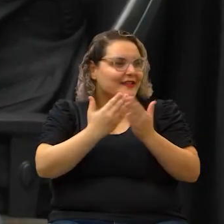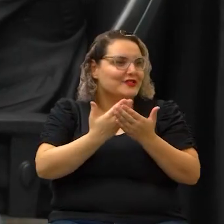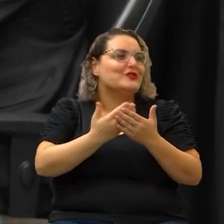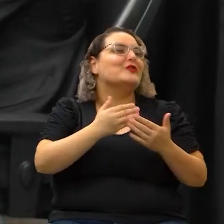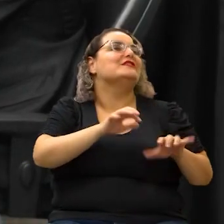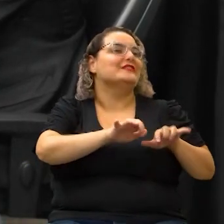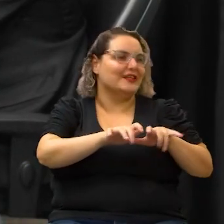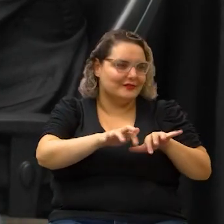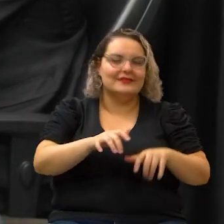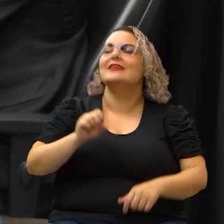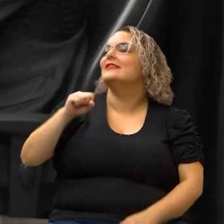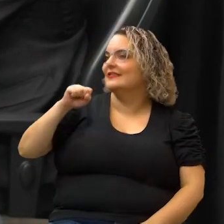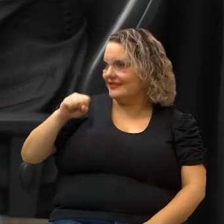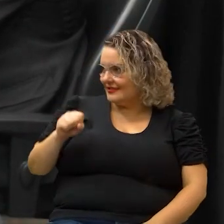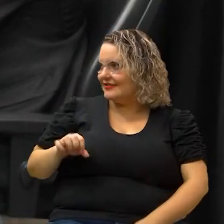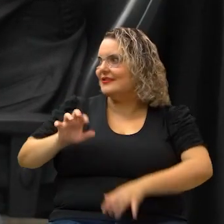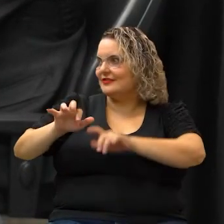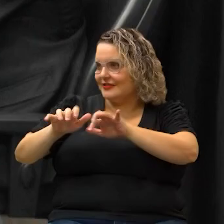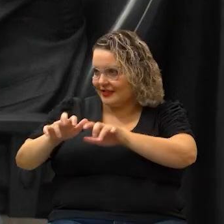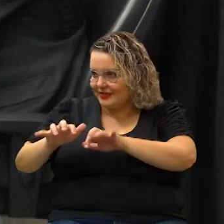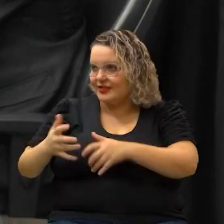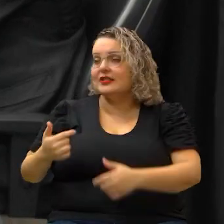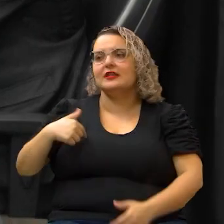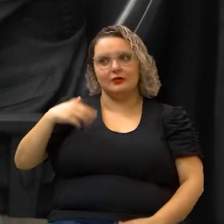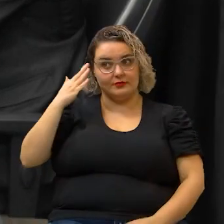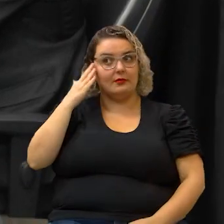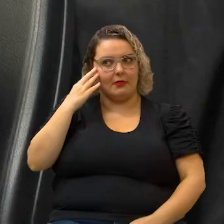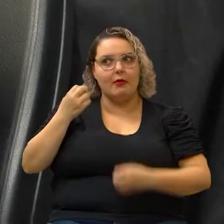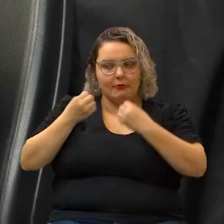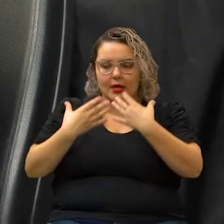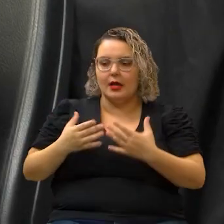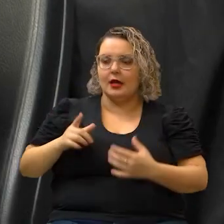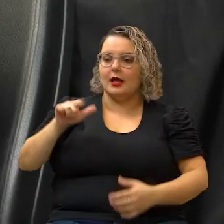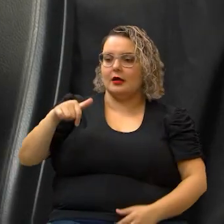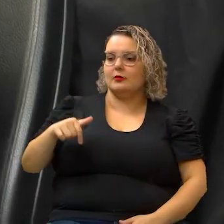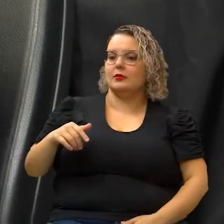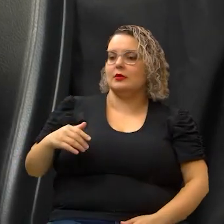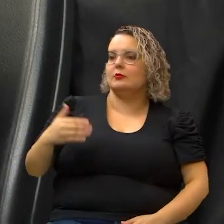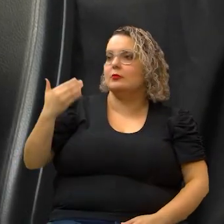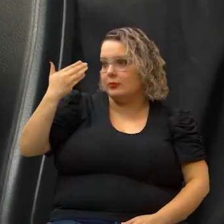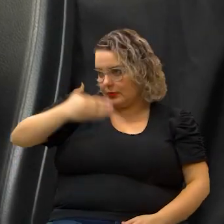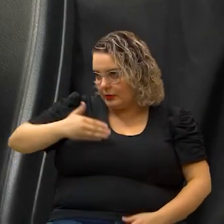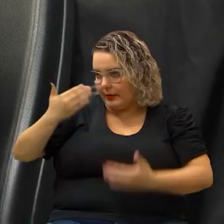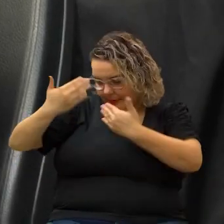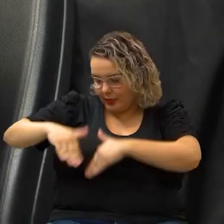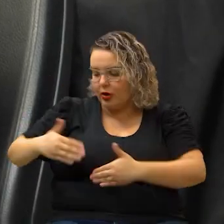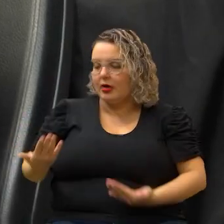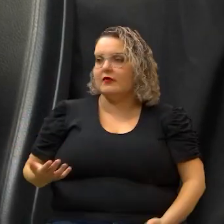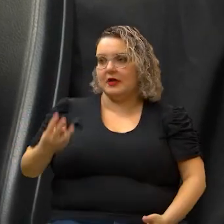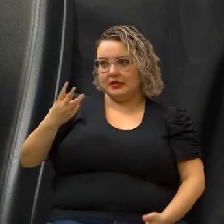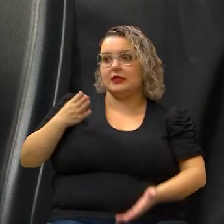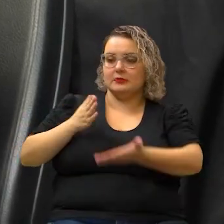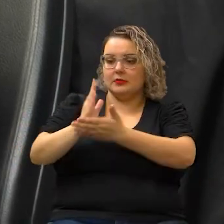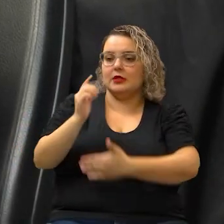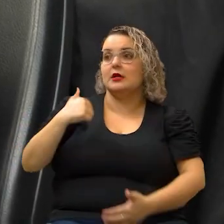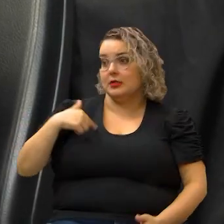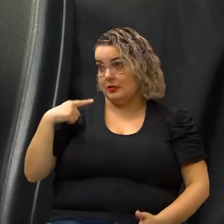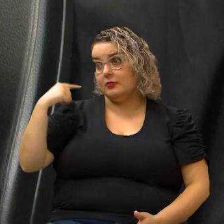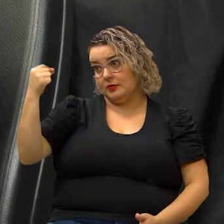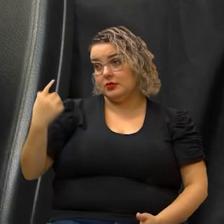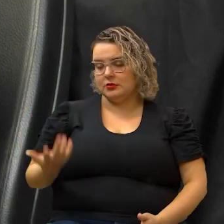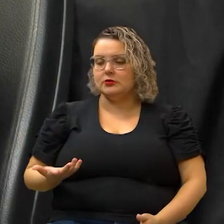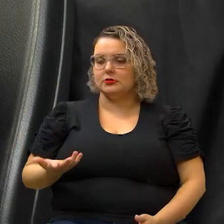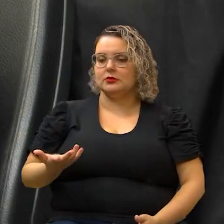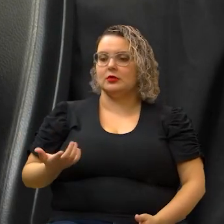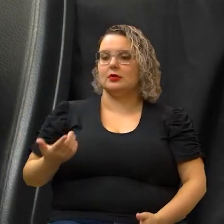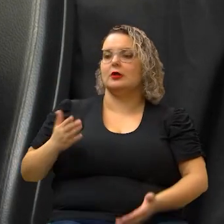datilografia. E eu sabia datilografar muito bem. E então eu fui para o teste, 3 pessoas passaram e eu fui escolhido.